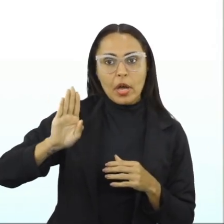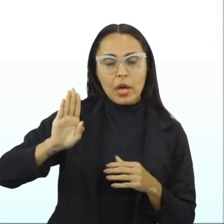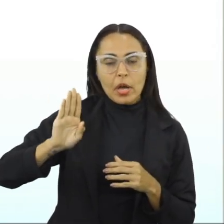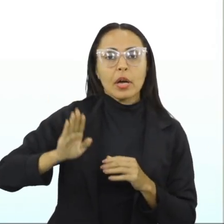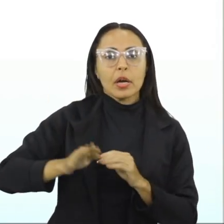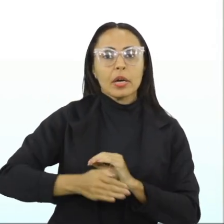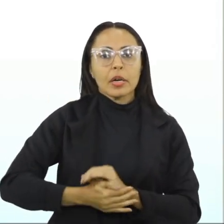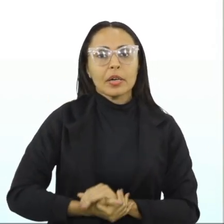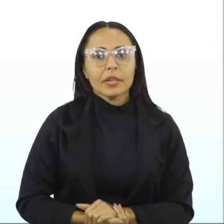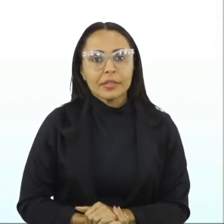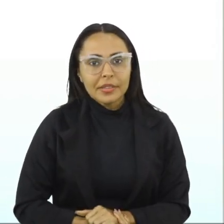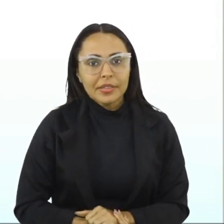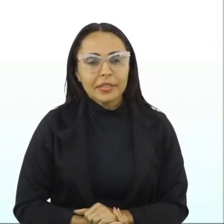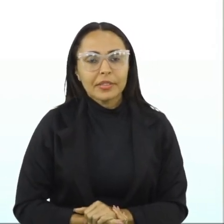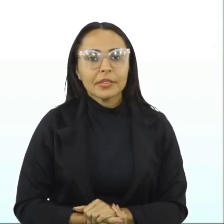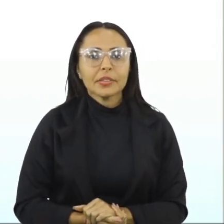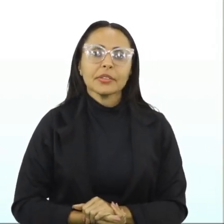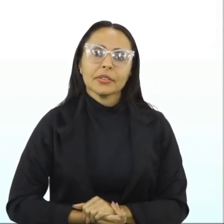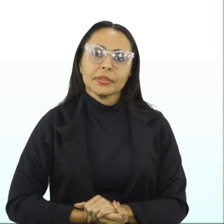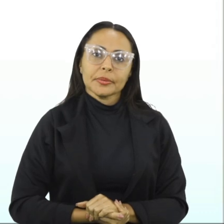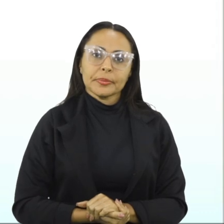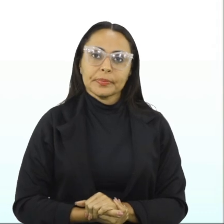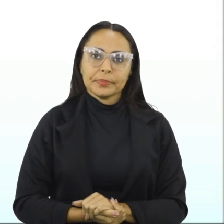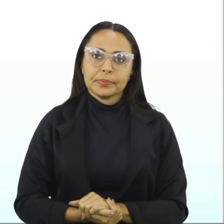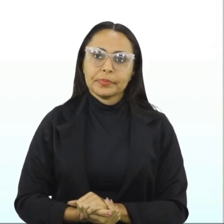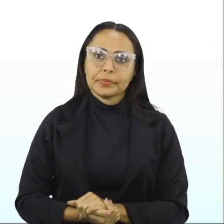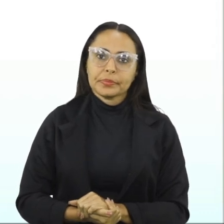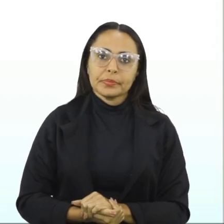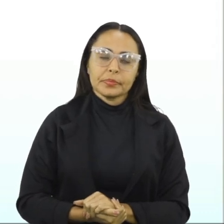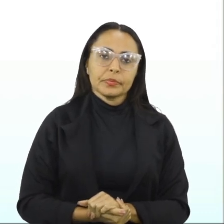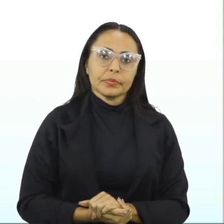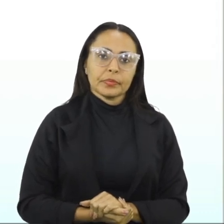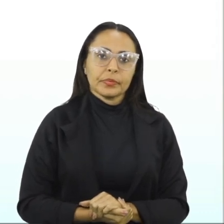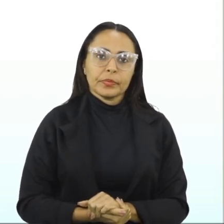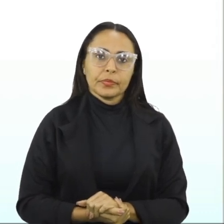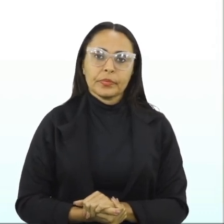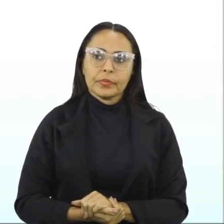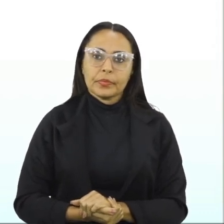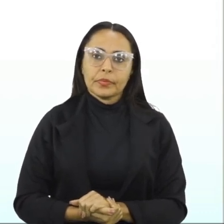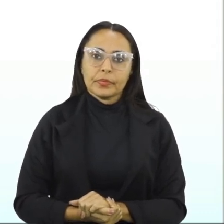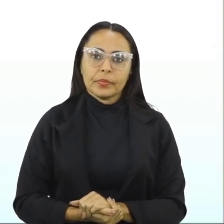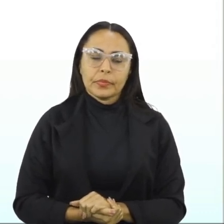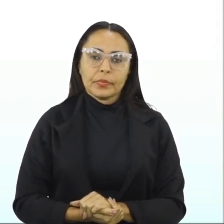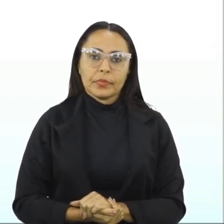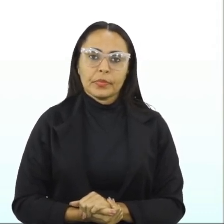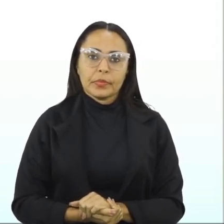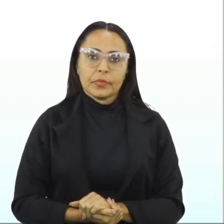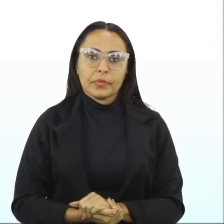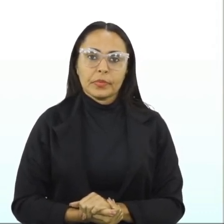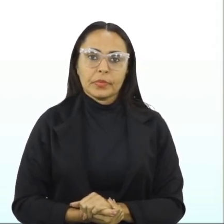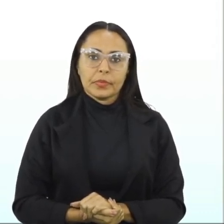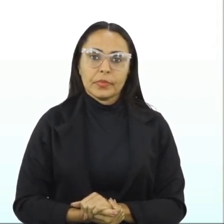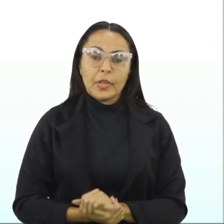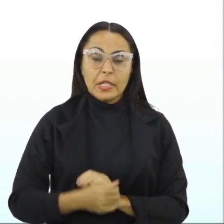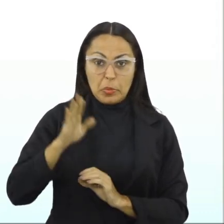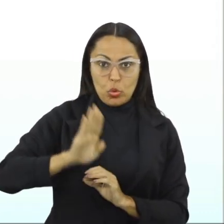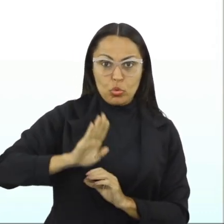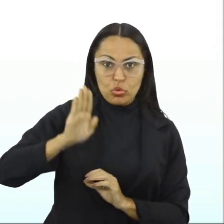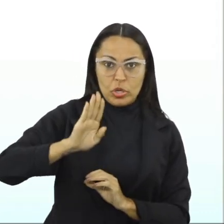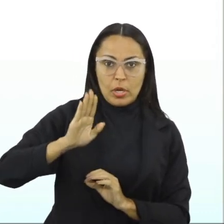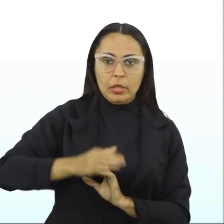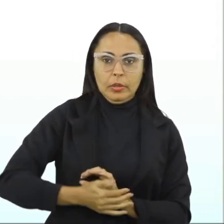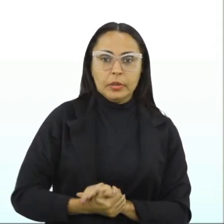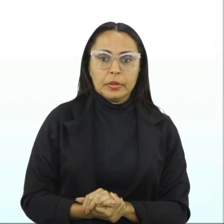tudo. Então, a bioquímica vai ser a parte da biologia,